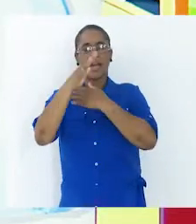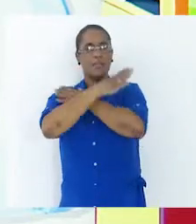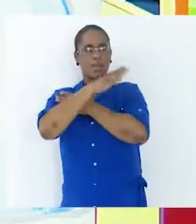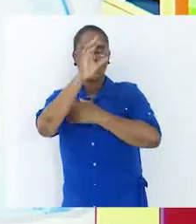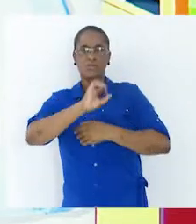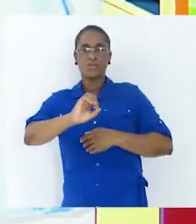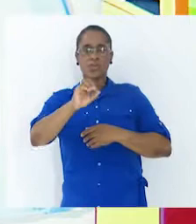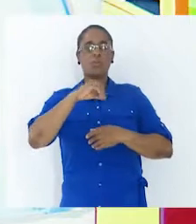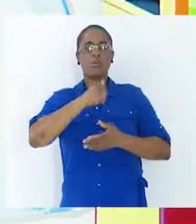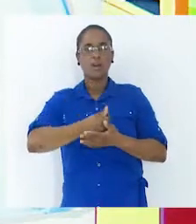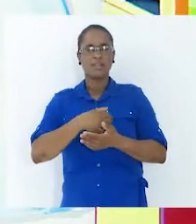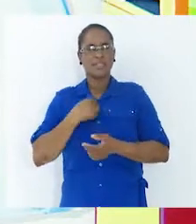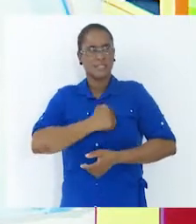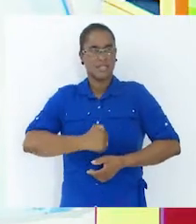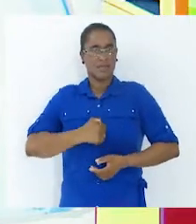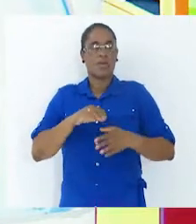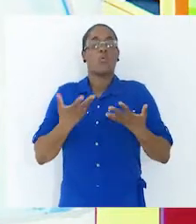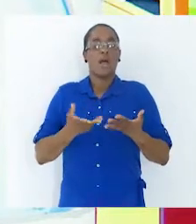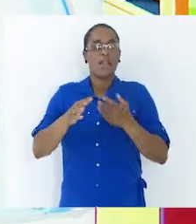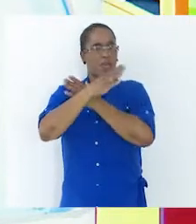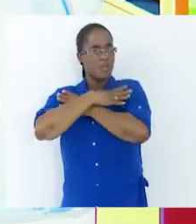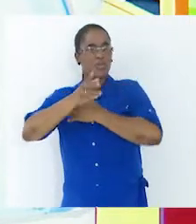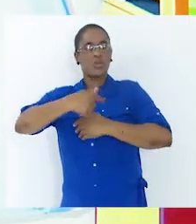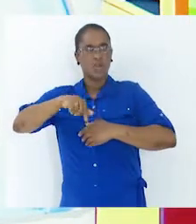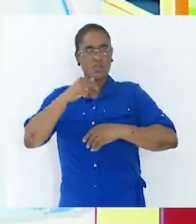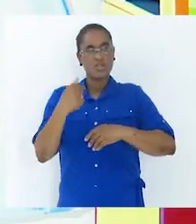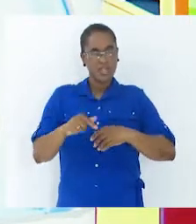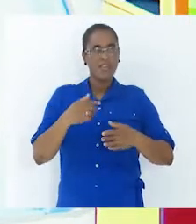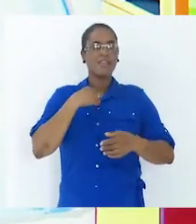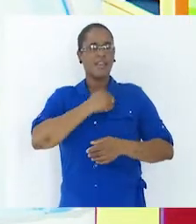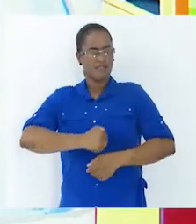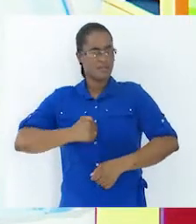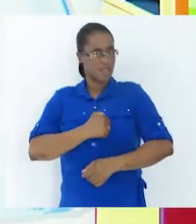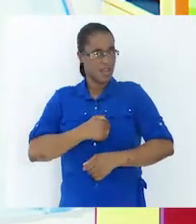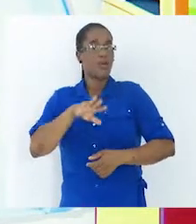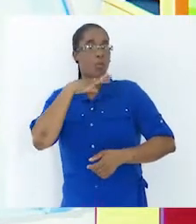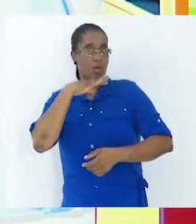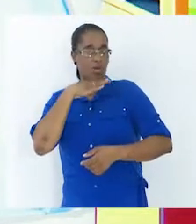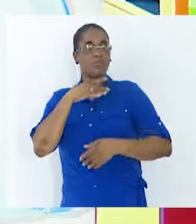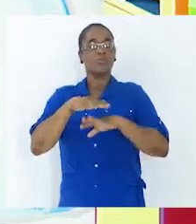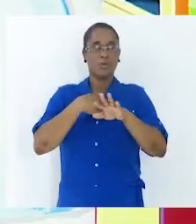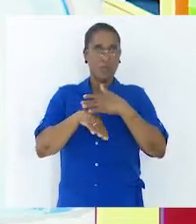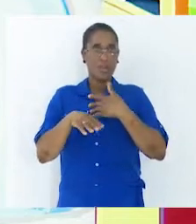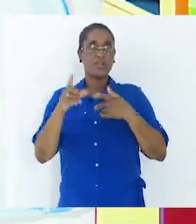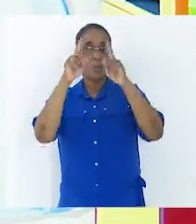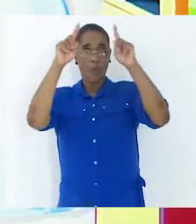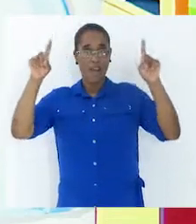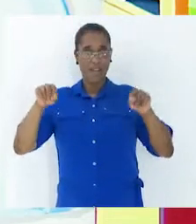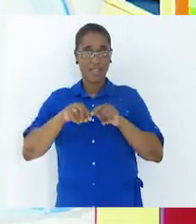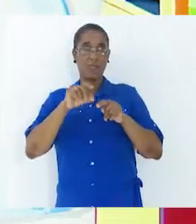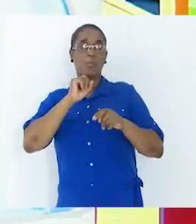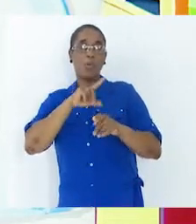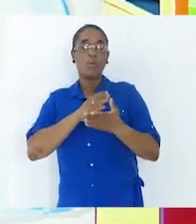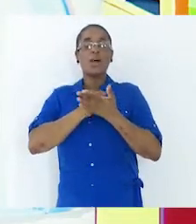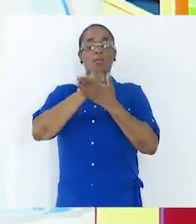é o amigo que nós temos que tem raiva? É o cão, então não podemos deixá-lo morrer. Fez-se um cartaz para poder